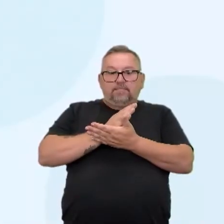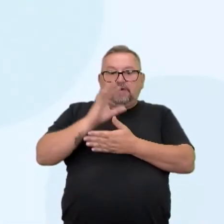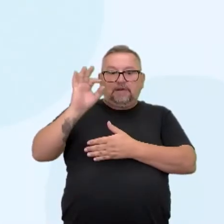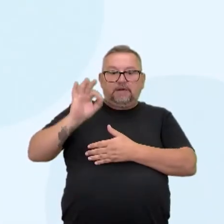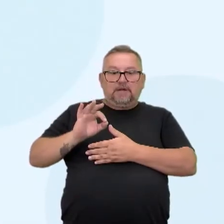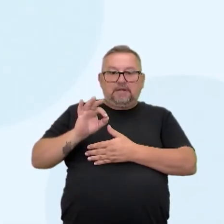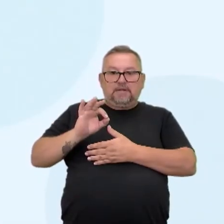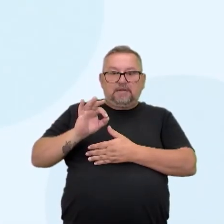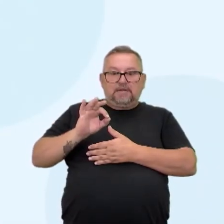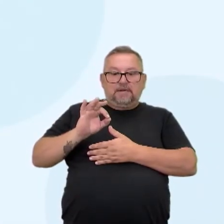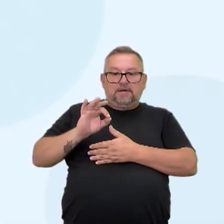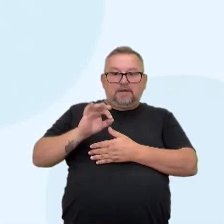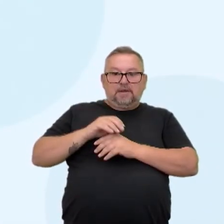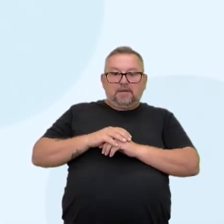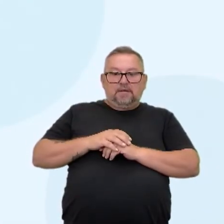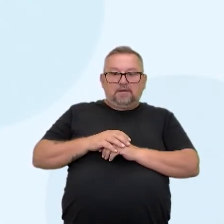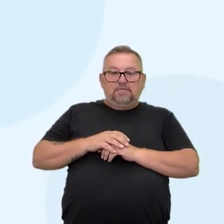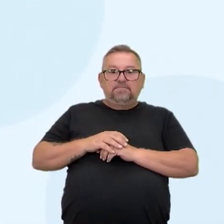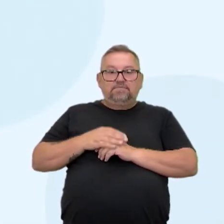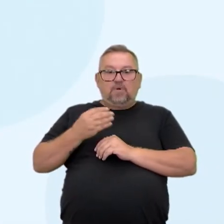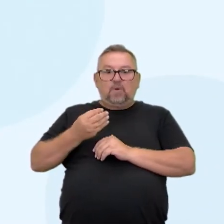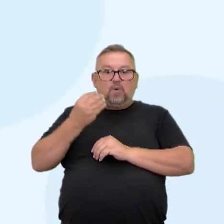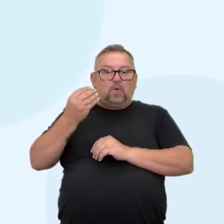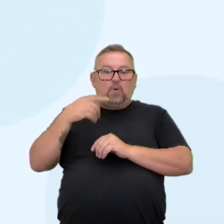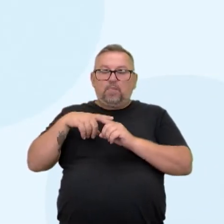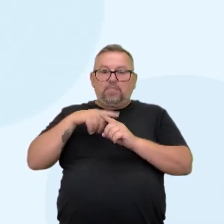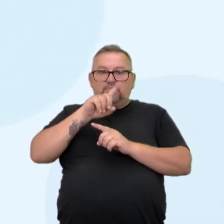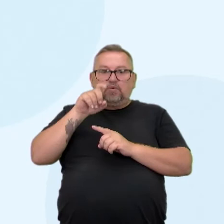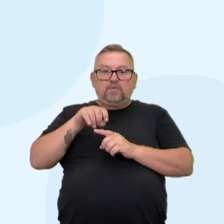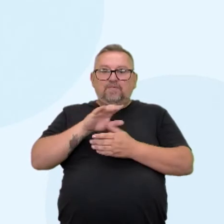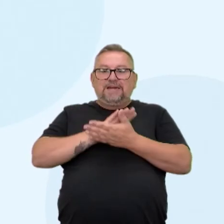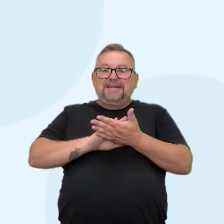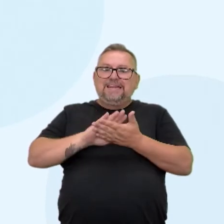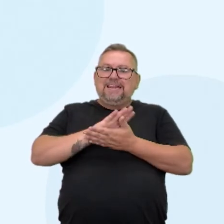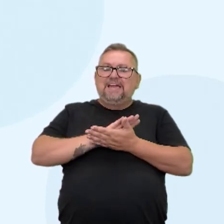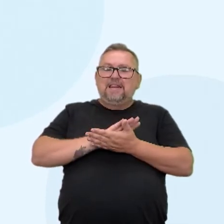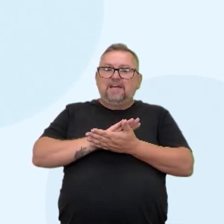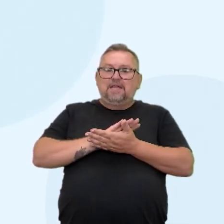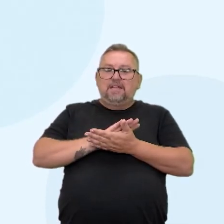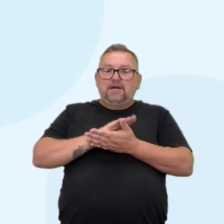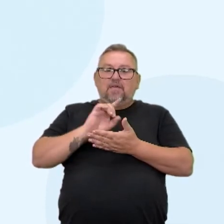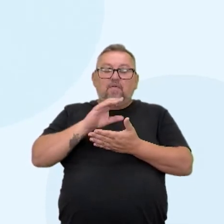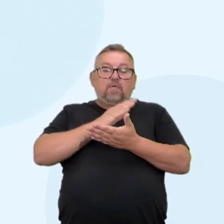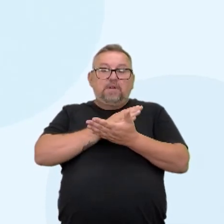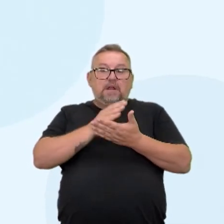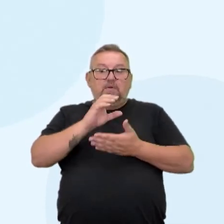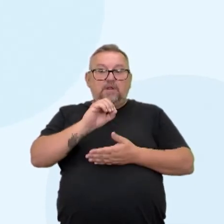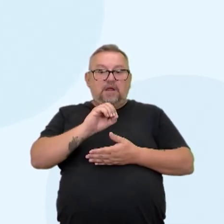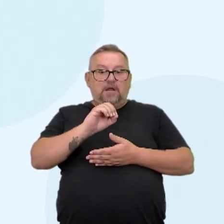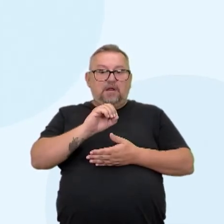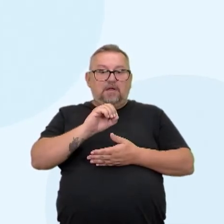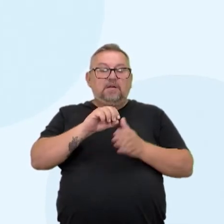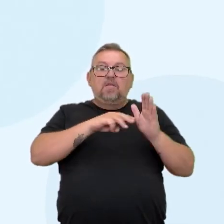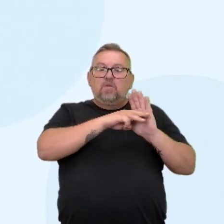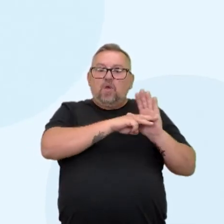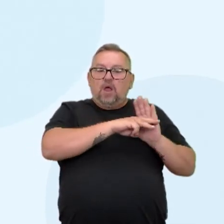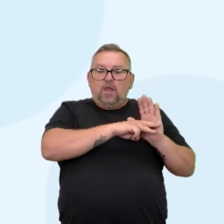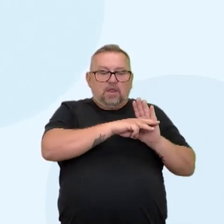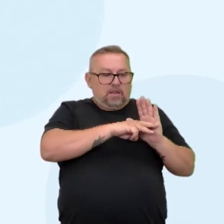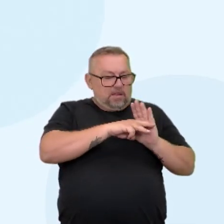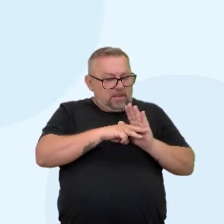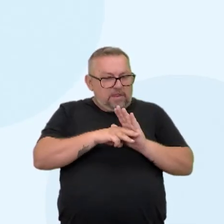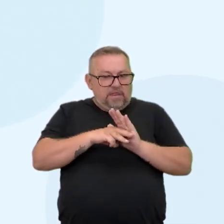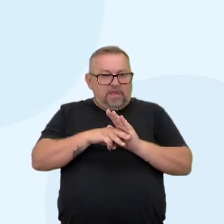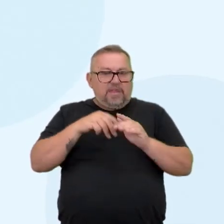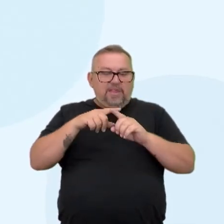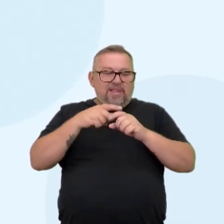certas conhecimentos verdadeiros nem um pouco duvidosos eu vou então partir do zero eu vou partir da dúvida metódica eu vou tipo